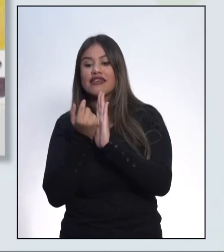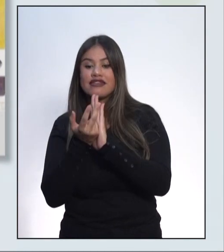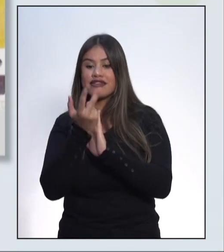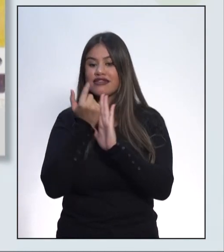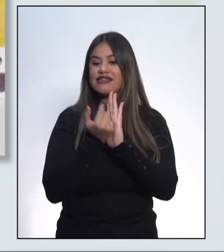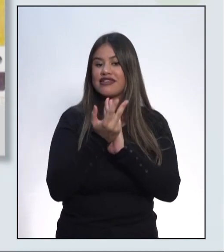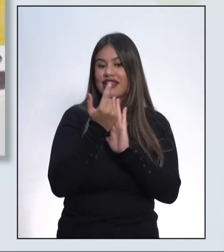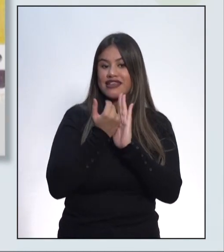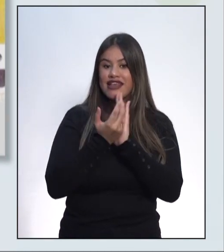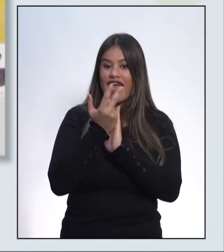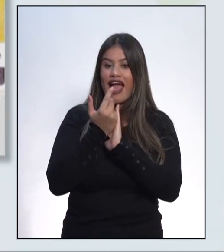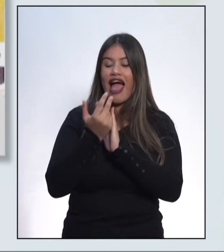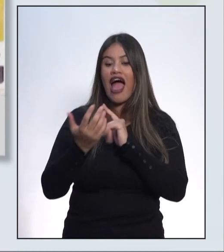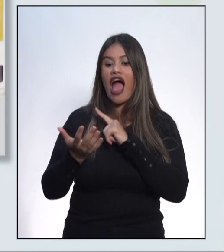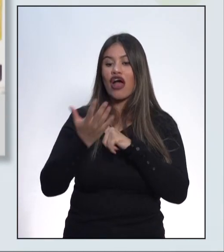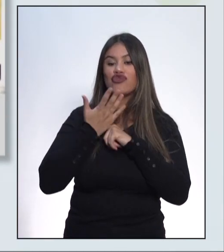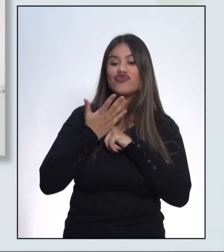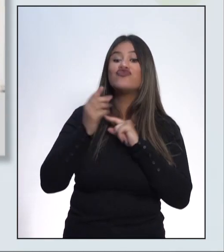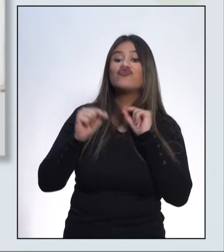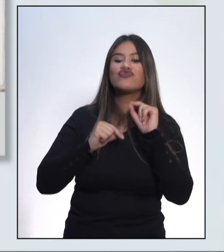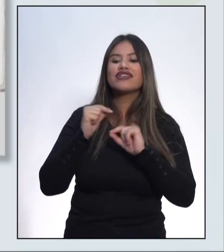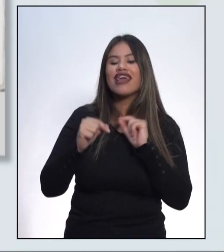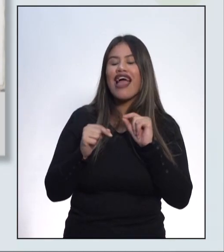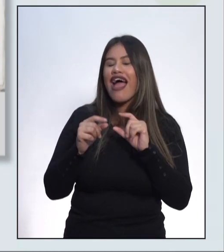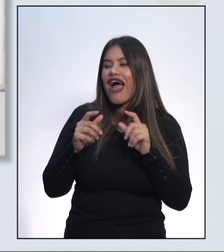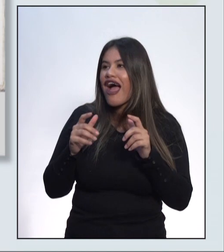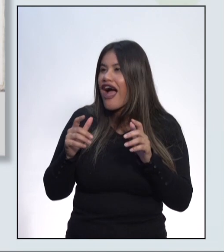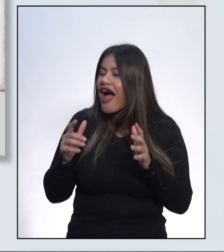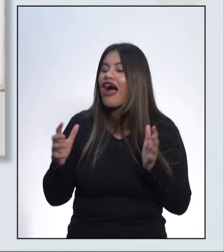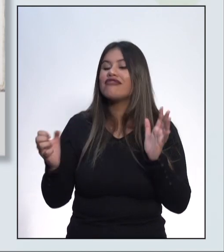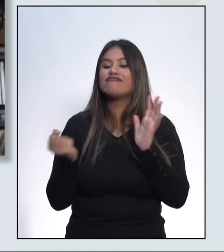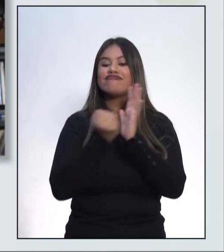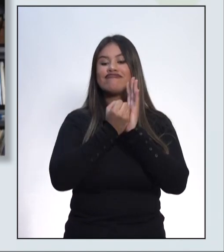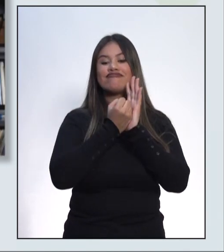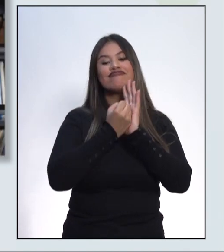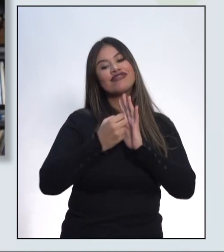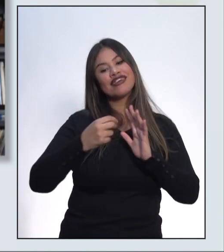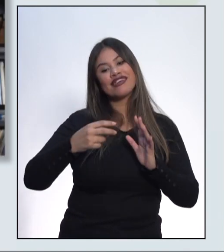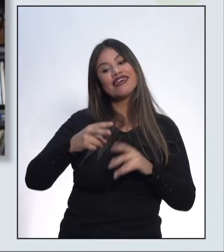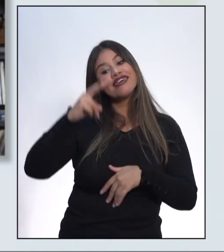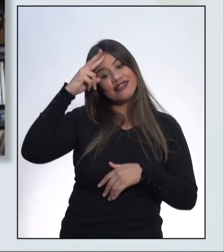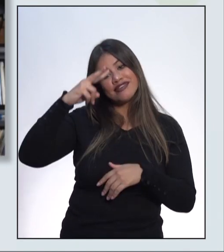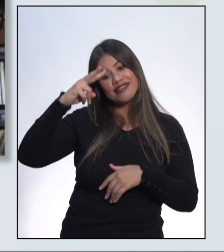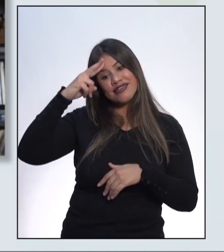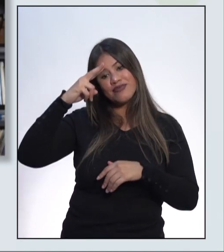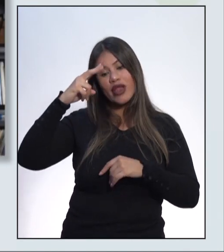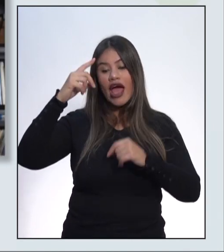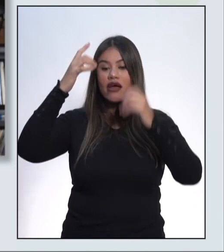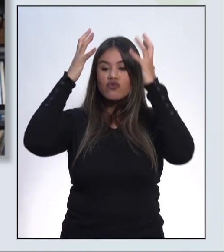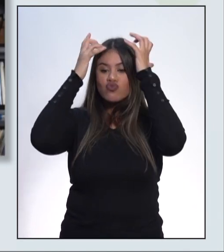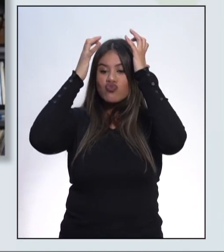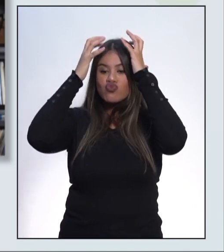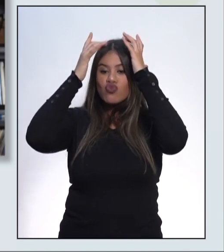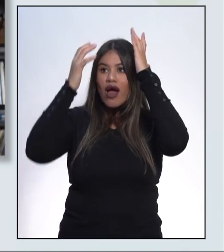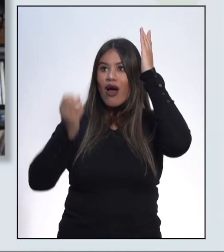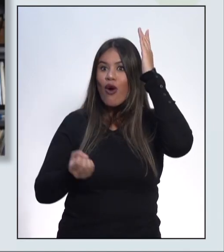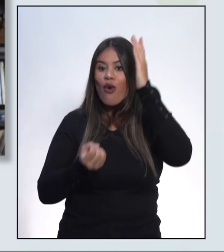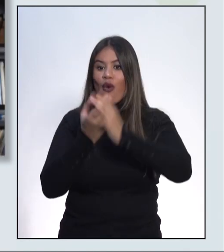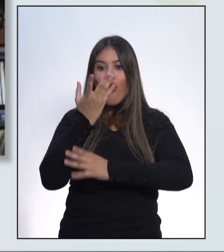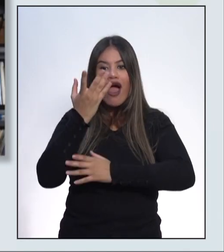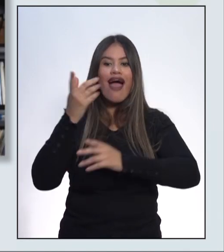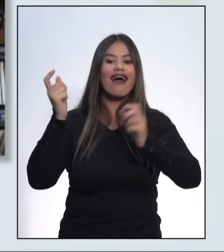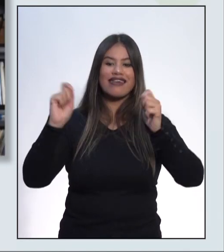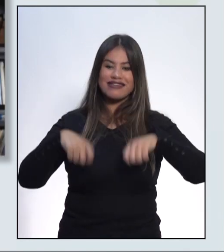as impressões e as lembranças para depois ir formulando uma história na nossa cabeça. E outra coisa que é